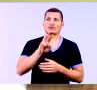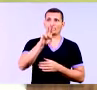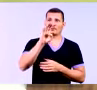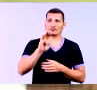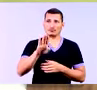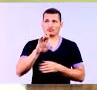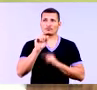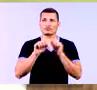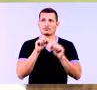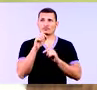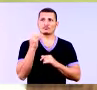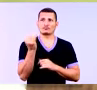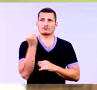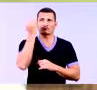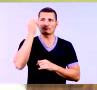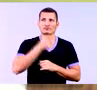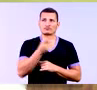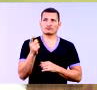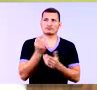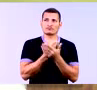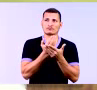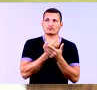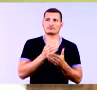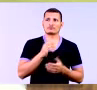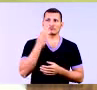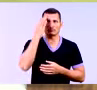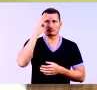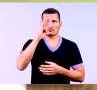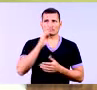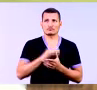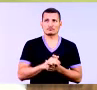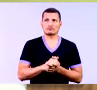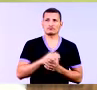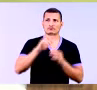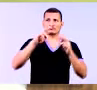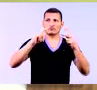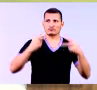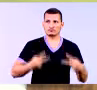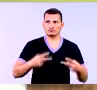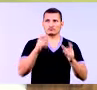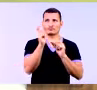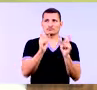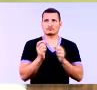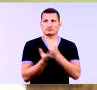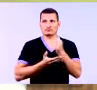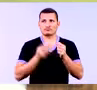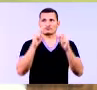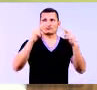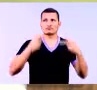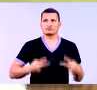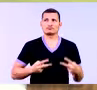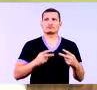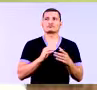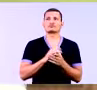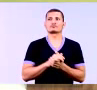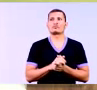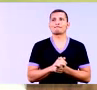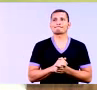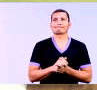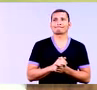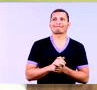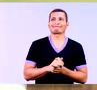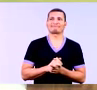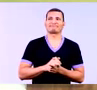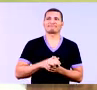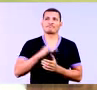o que é importante vocês estudarem, né? Principalmente a questão do HTML, a estrutura básica do HTML, a folha de